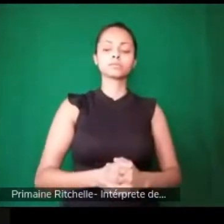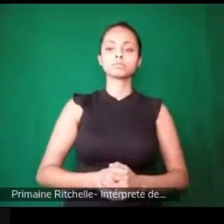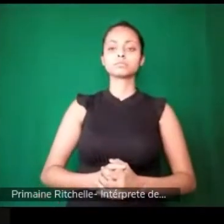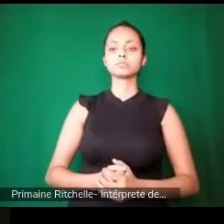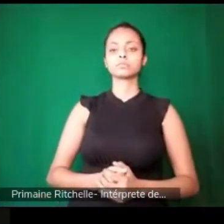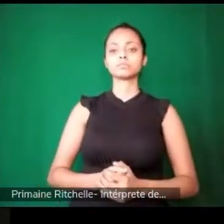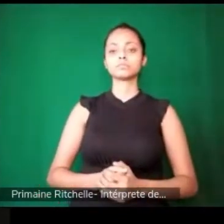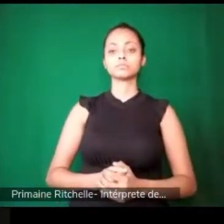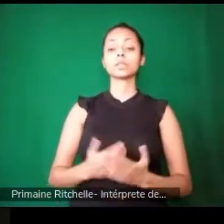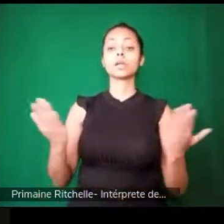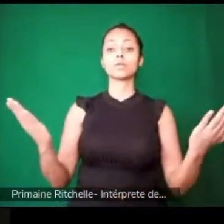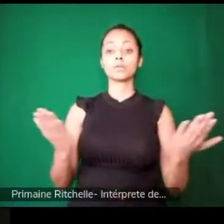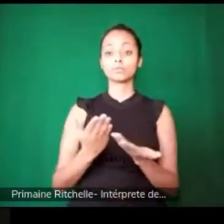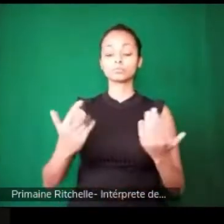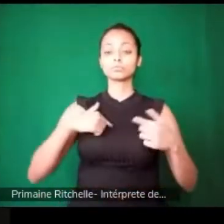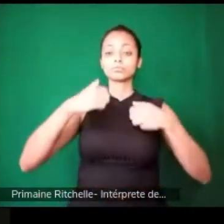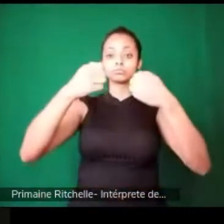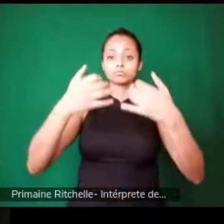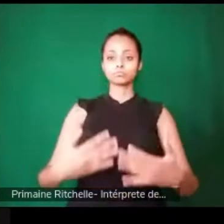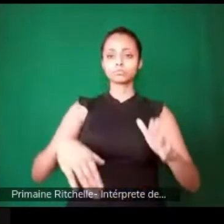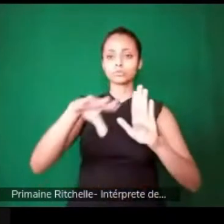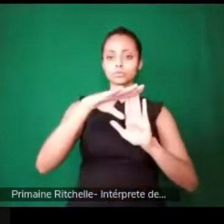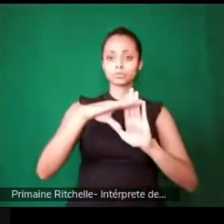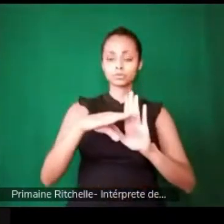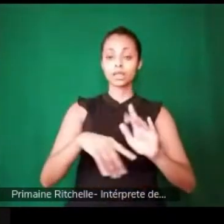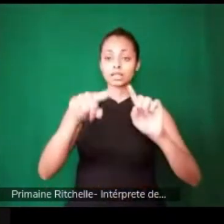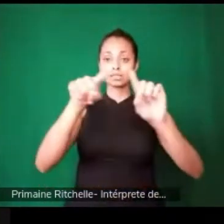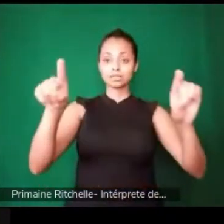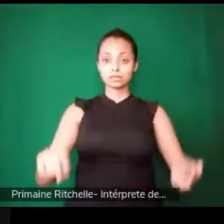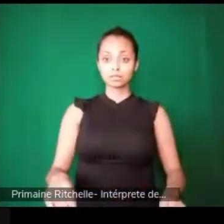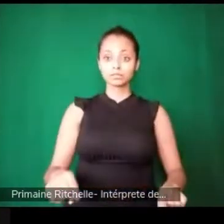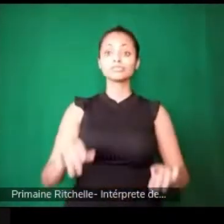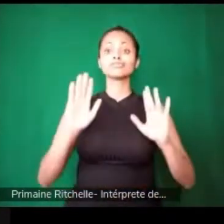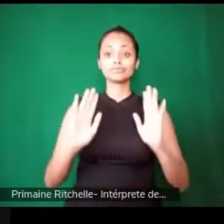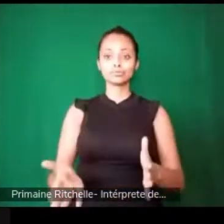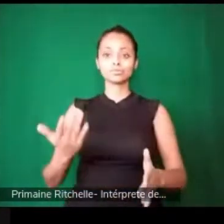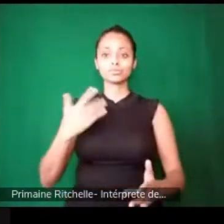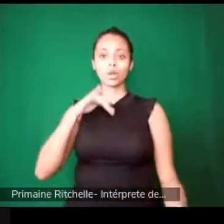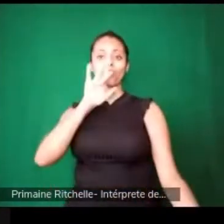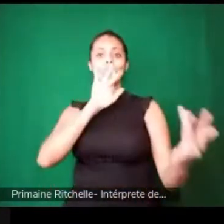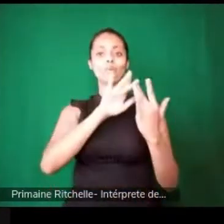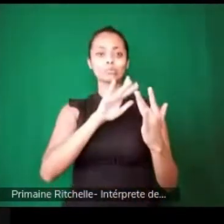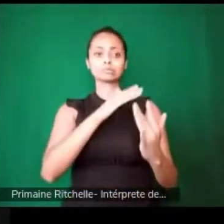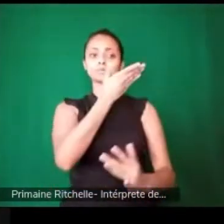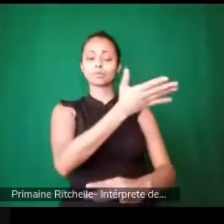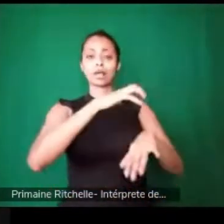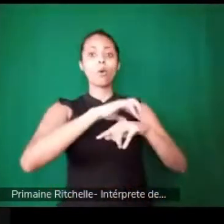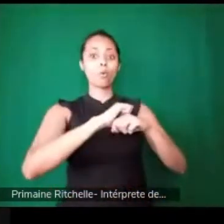Agora eu vou explicar os procedimentos para os servidores que tiveram contatos com casos suspeitos ou